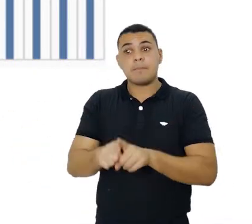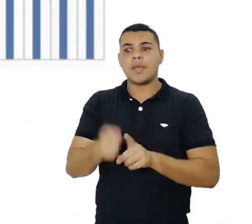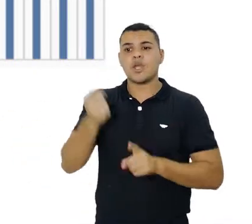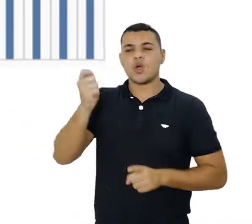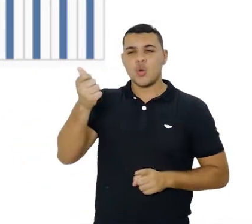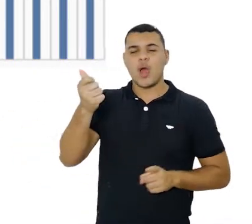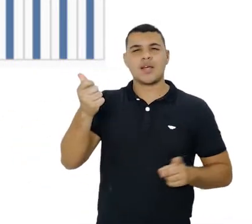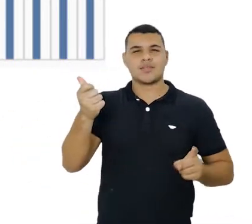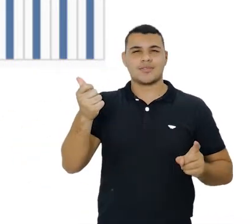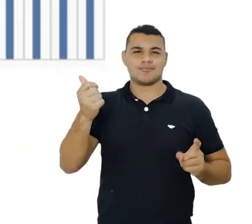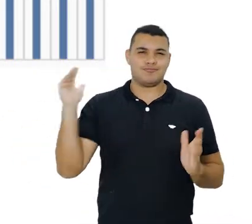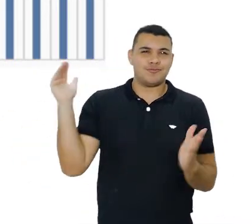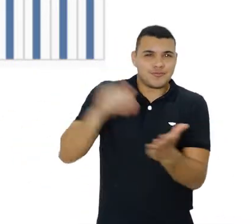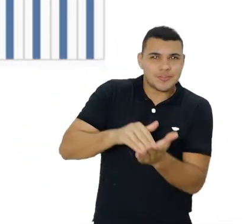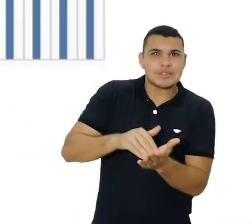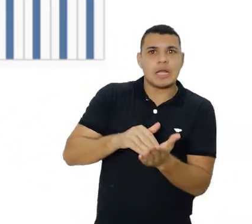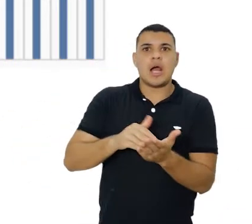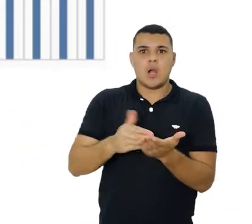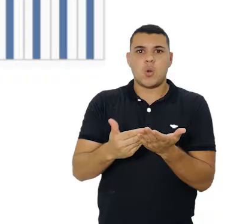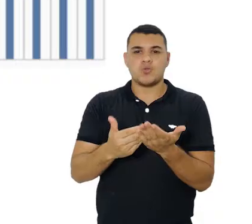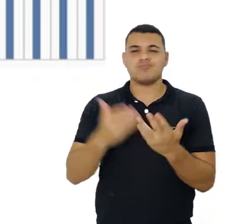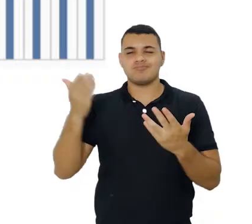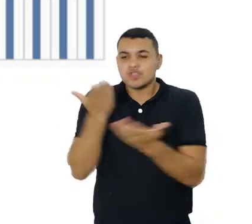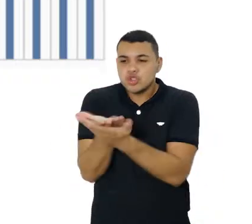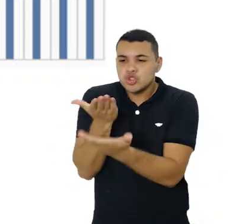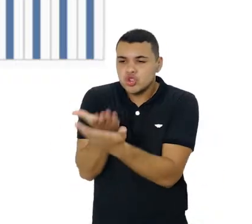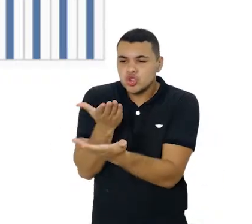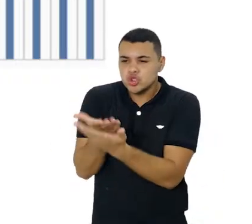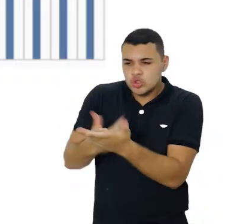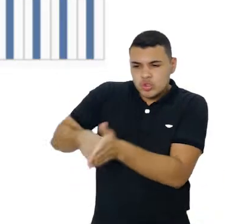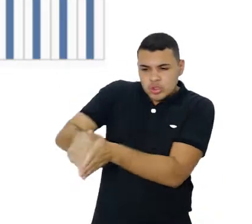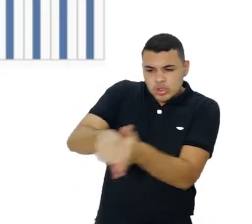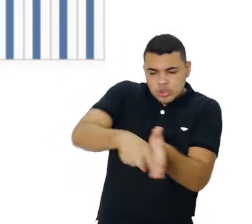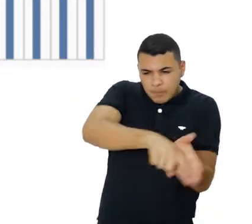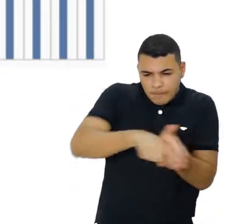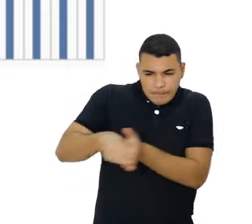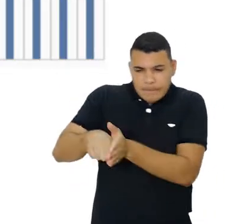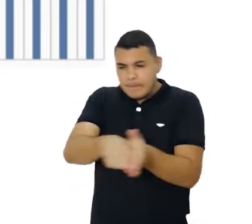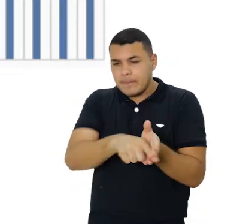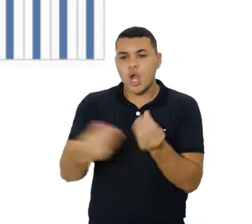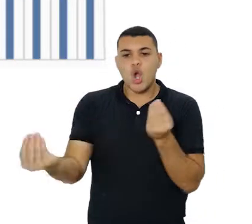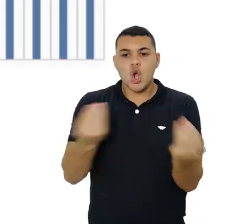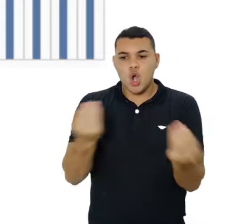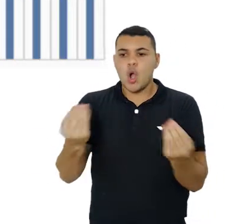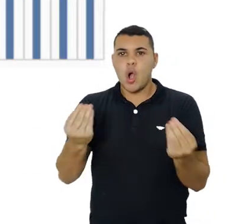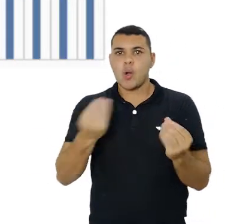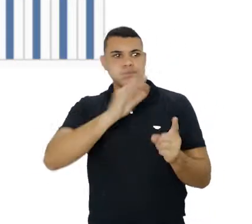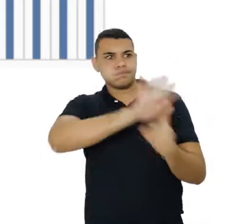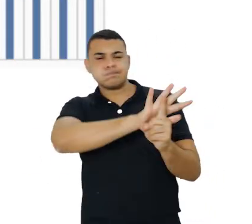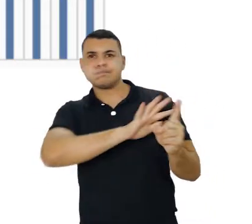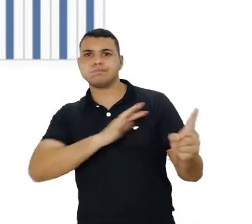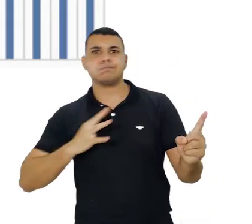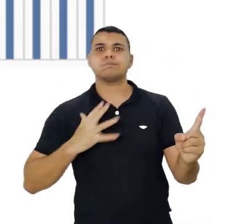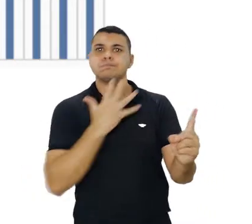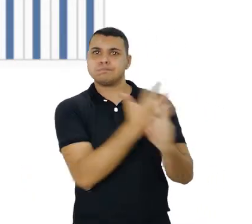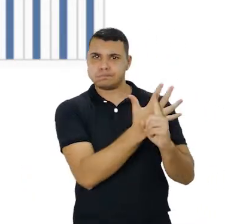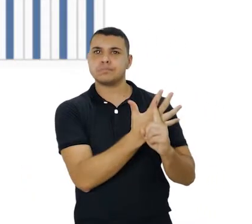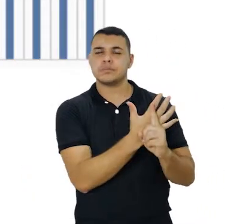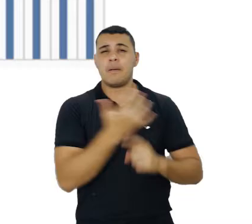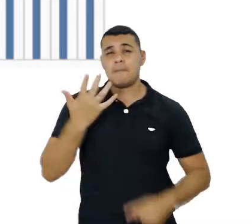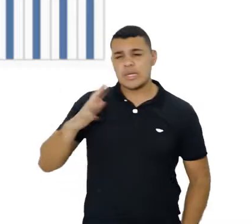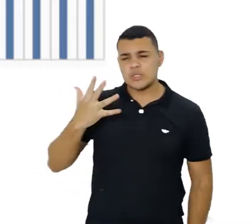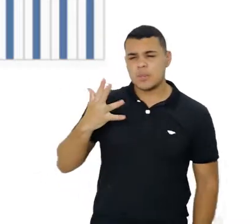Chegamos próximo do final da série, né, do intervalo de estudo, né, com uma incidência semanal